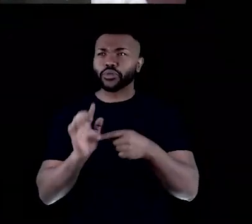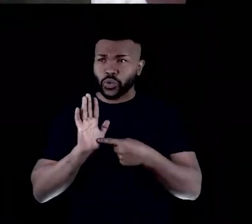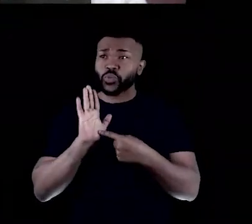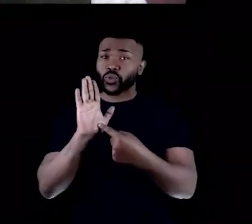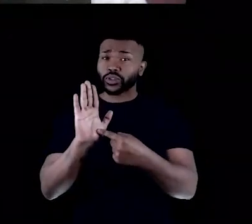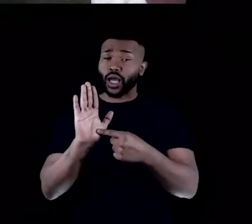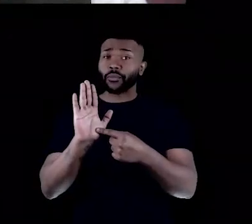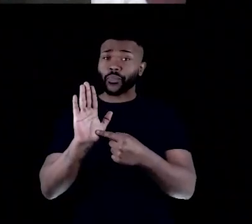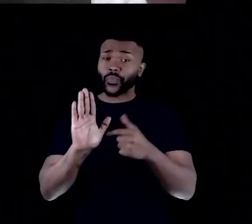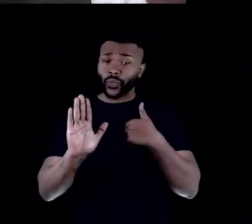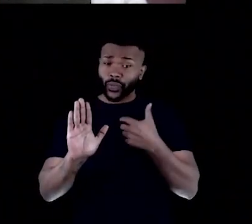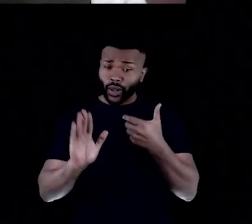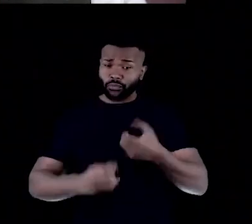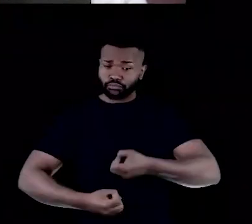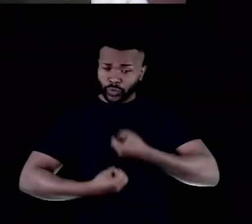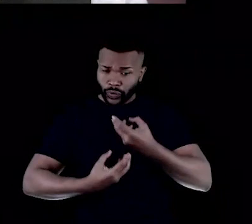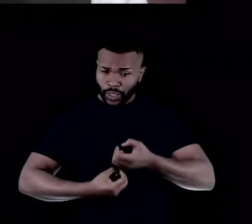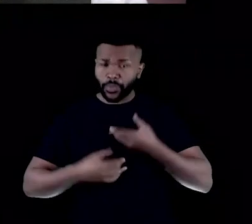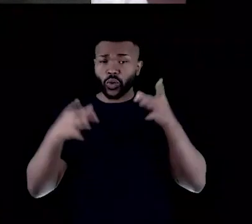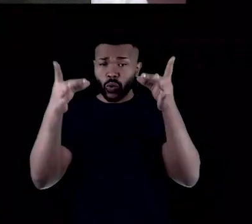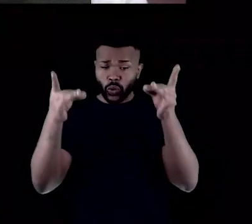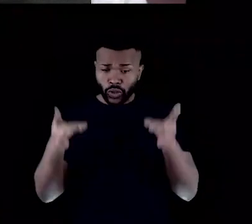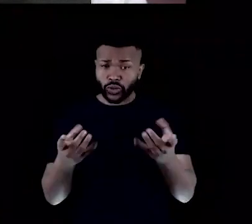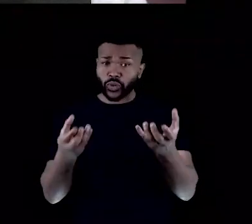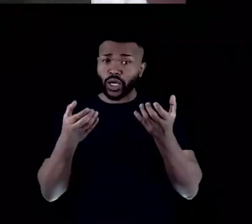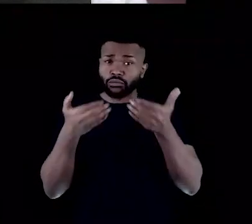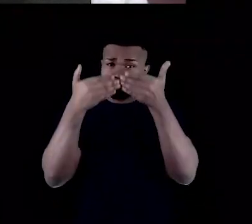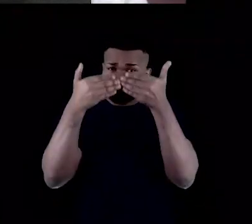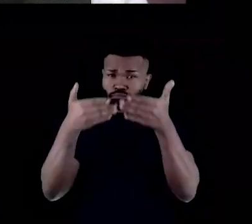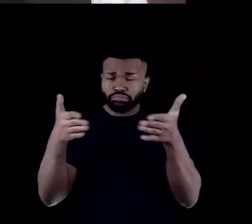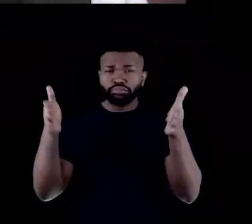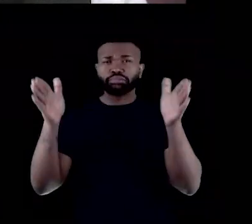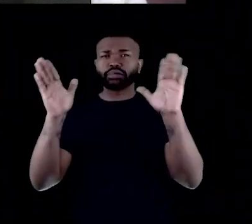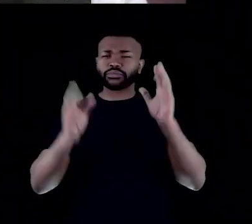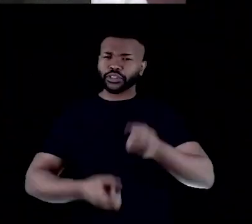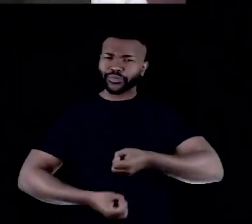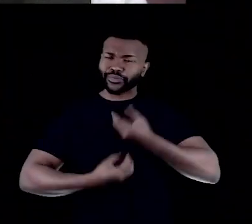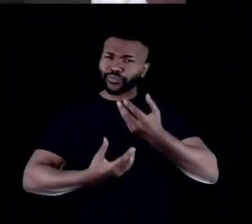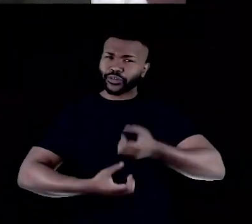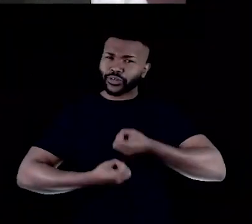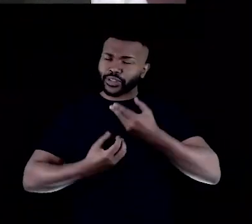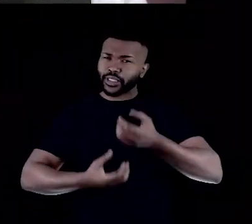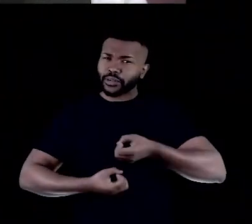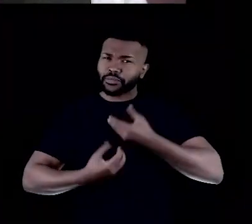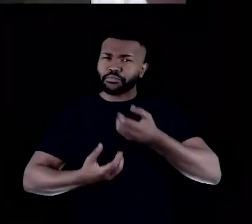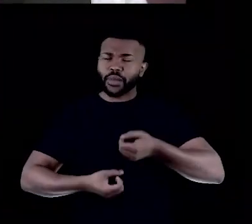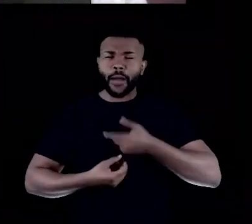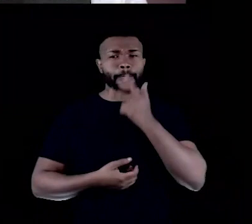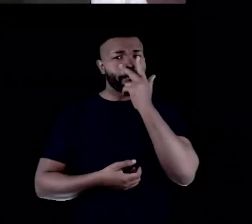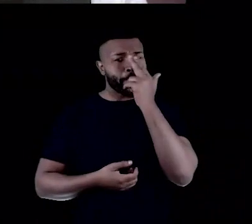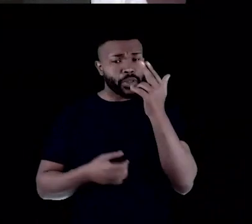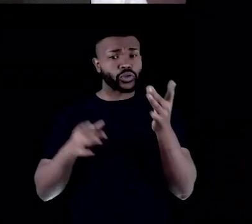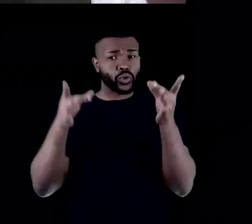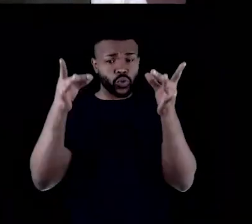Eu não quero ilustrar a colagem, eu não quero ilustrar o poema com a colagem. Eu quero abrir, eu quero expandir o poema com a colagem, quase